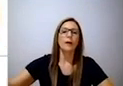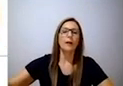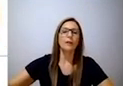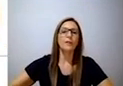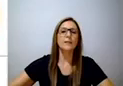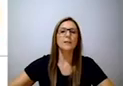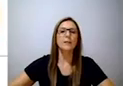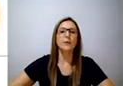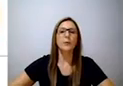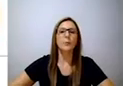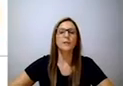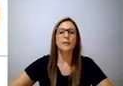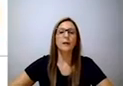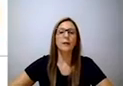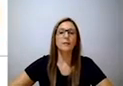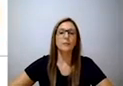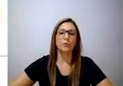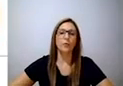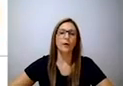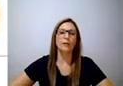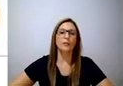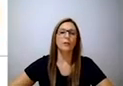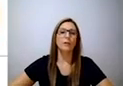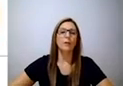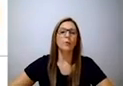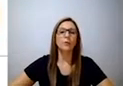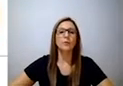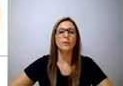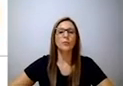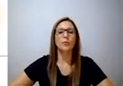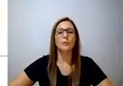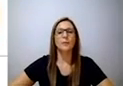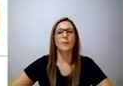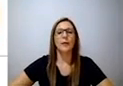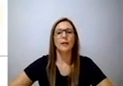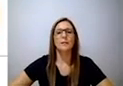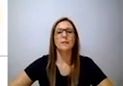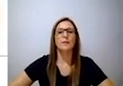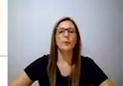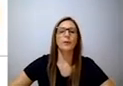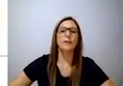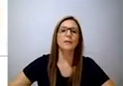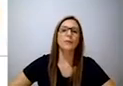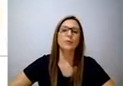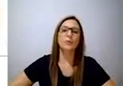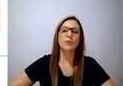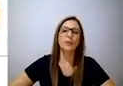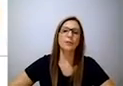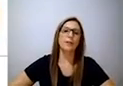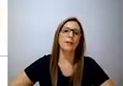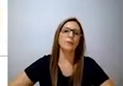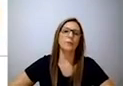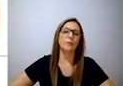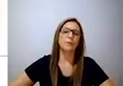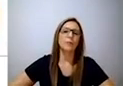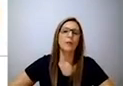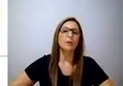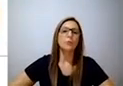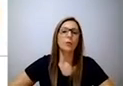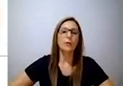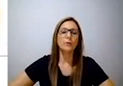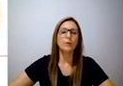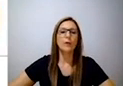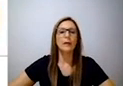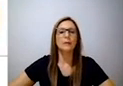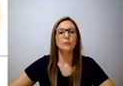A infecção ela pode ser assintomática. Quando os sintomas aparecem, são parecidos nos dois sexos.